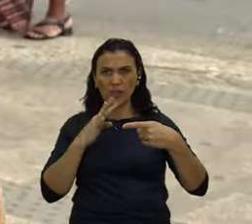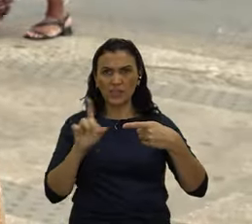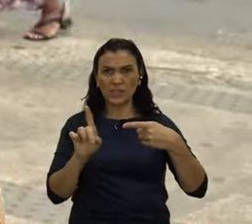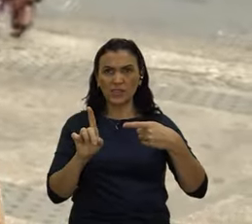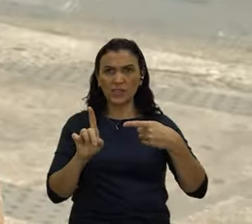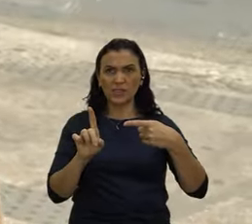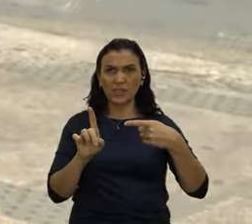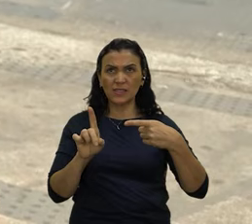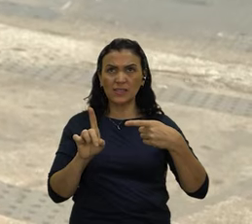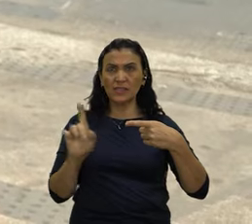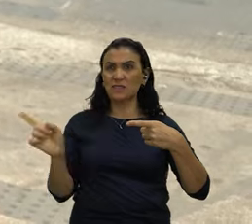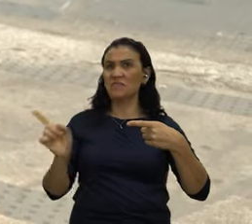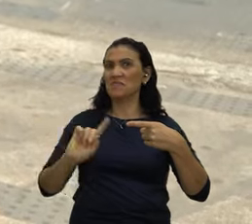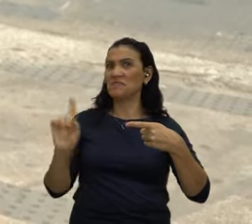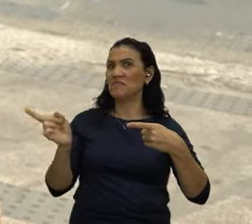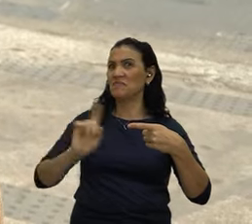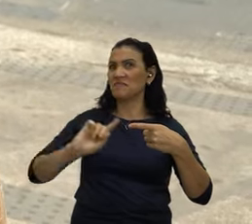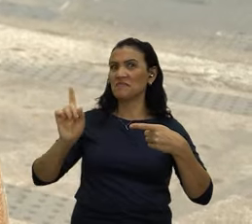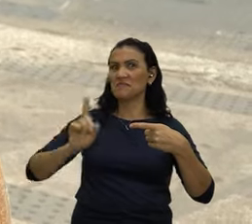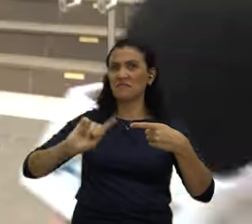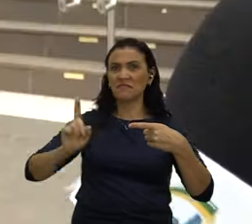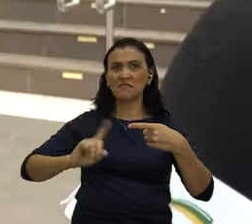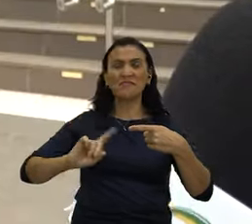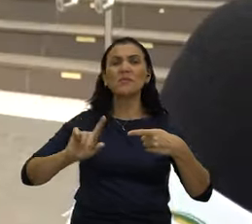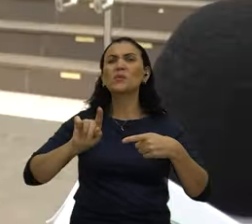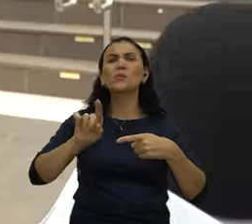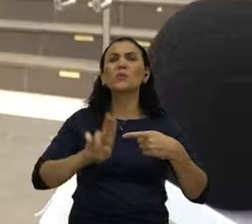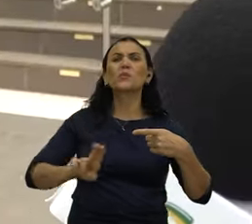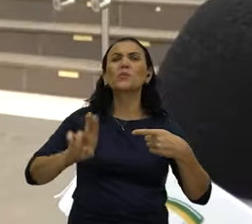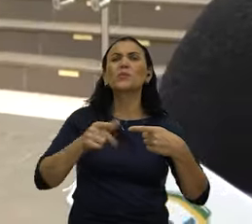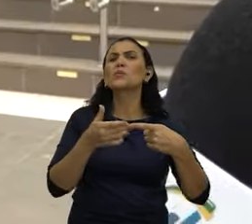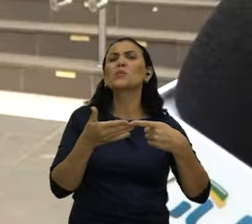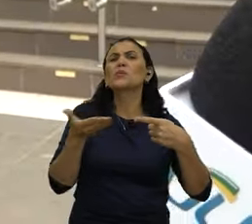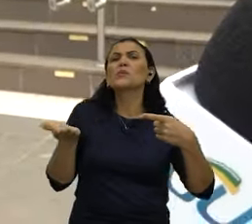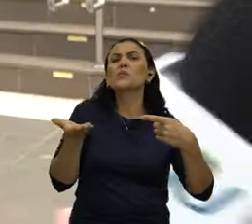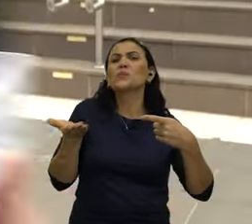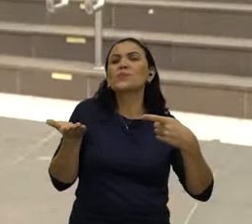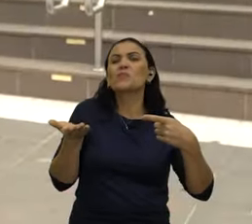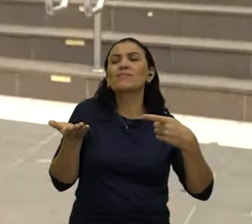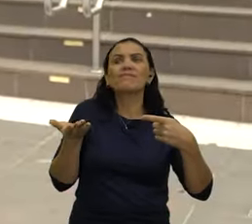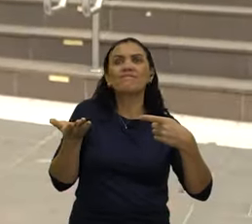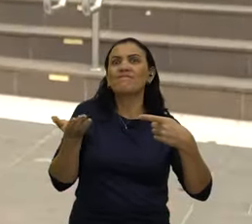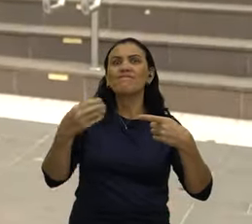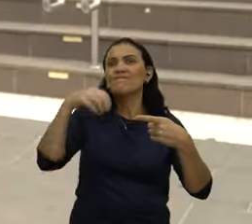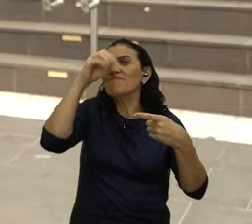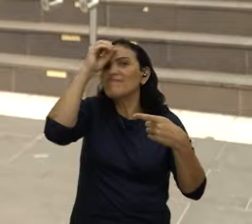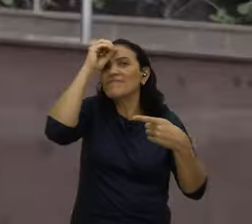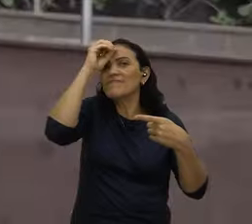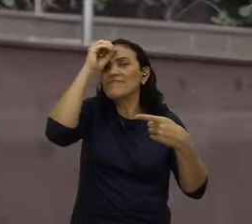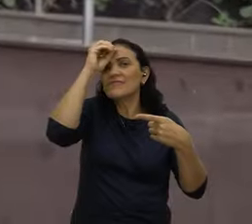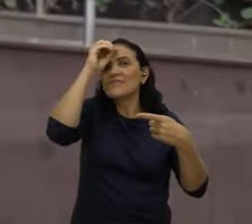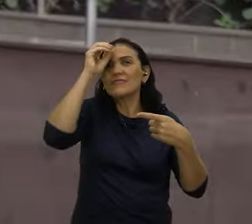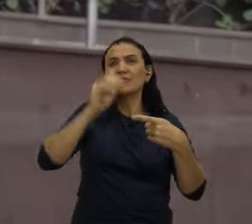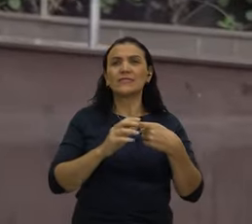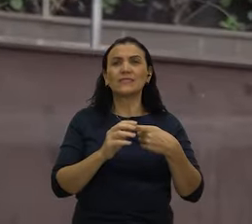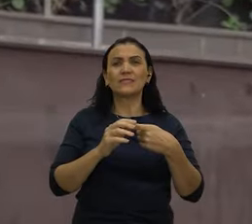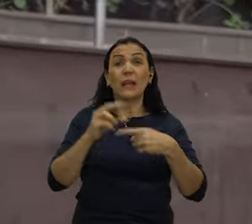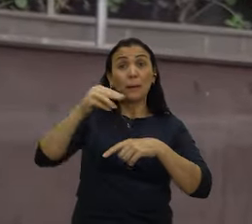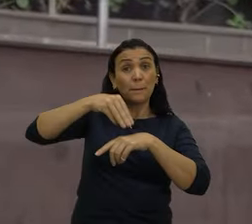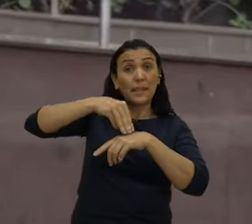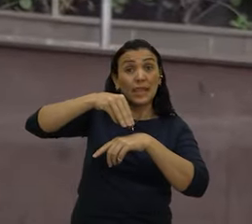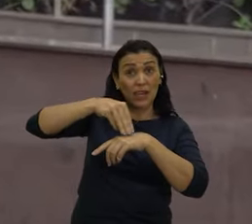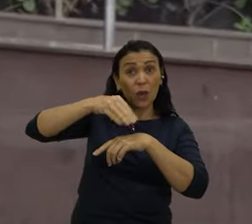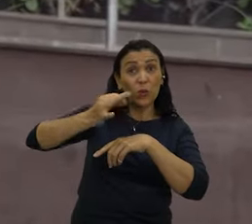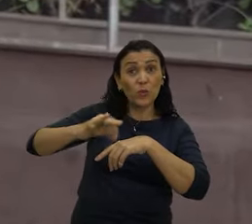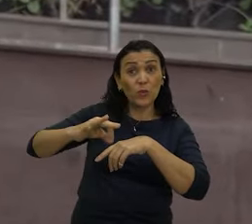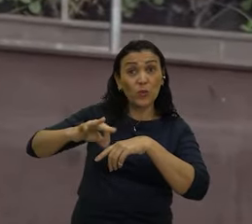a menor ideia? Não. E para que é usado? Você tem uma noção? Também não. É um